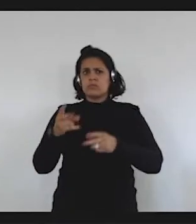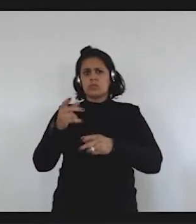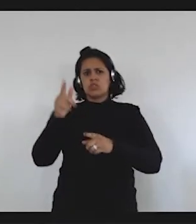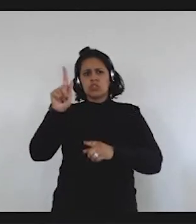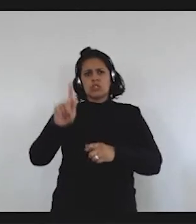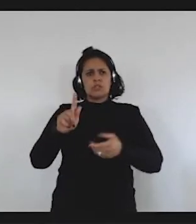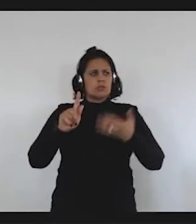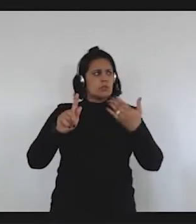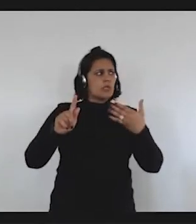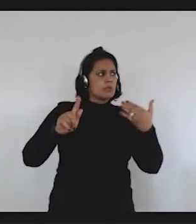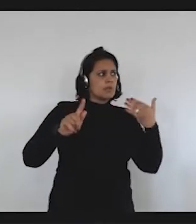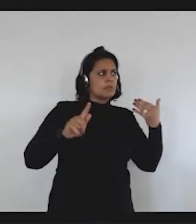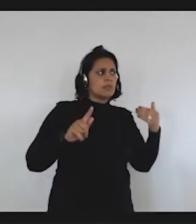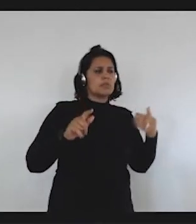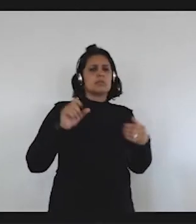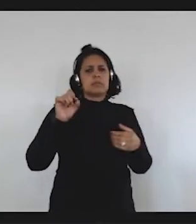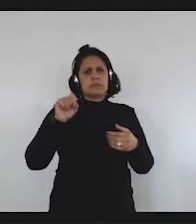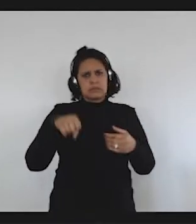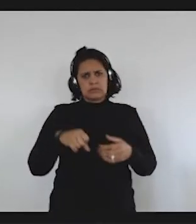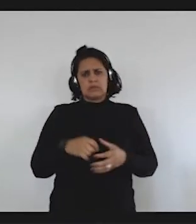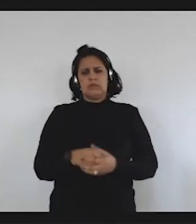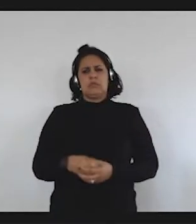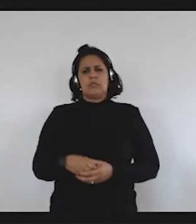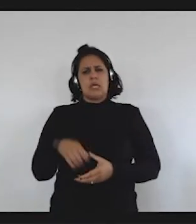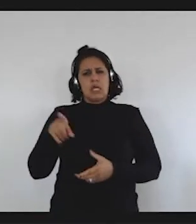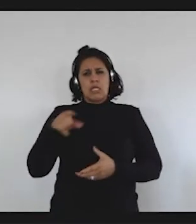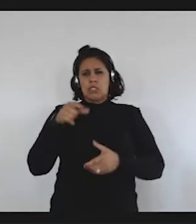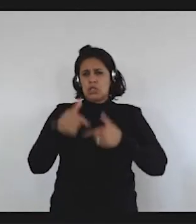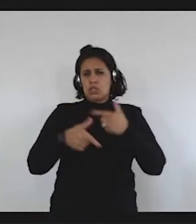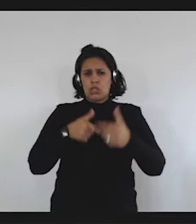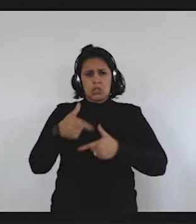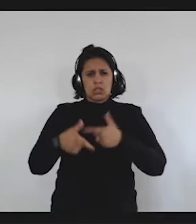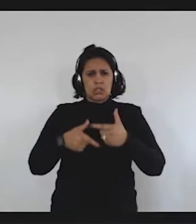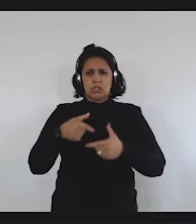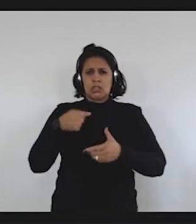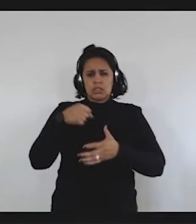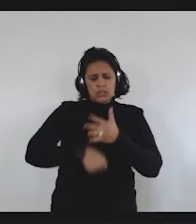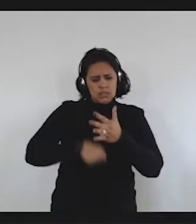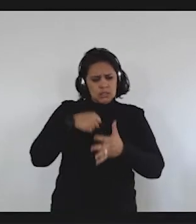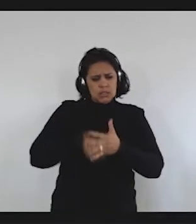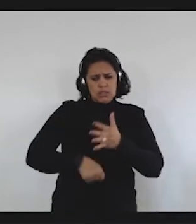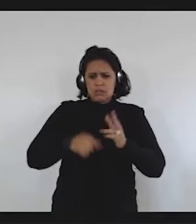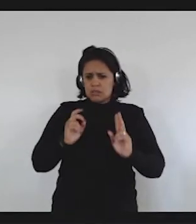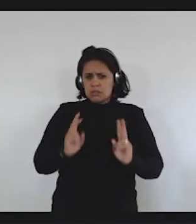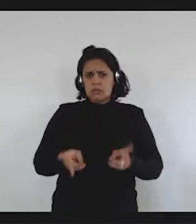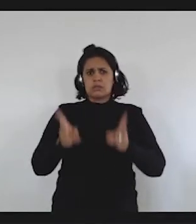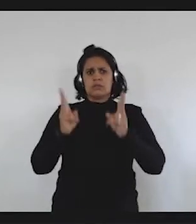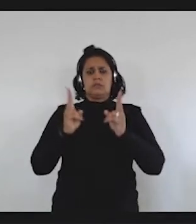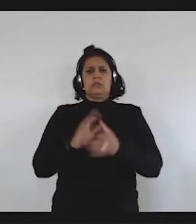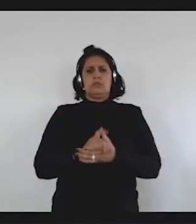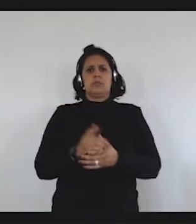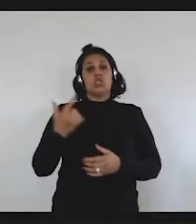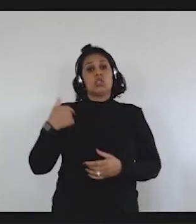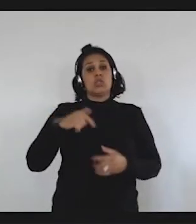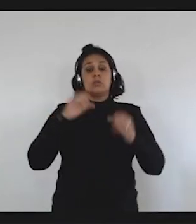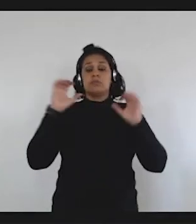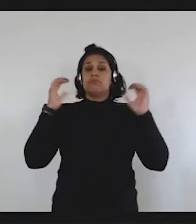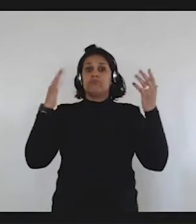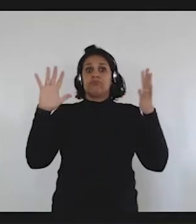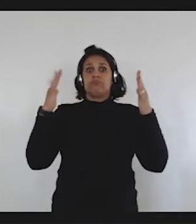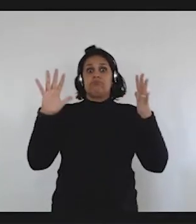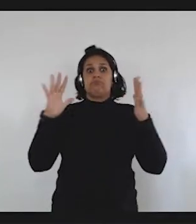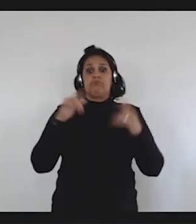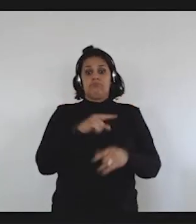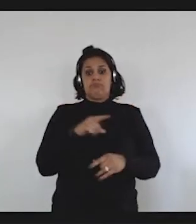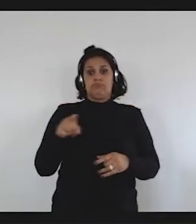passadas, que lutaram muito para que isso viesse a acontecer. Estamos aqui celebrando essa conquista e